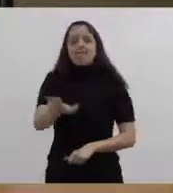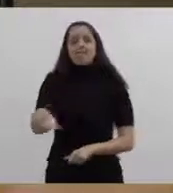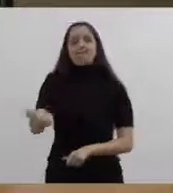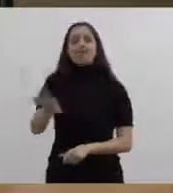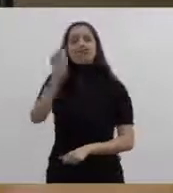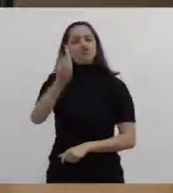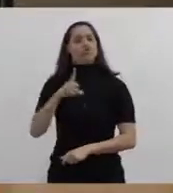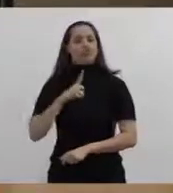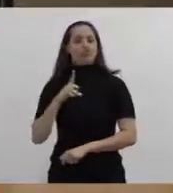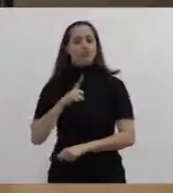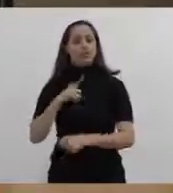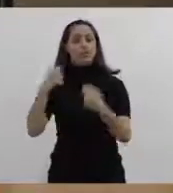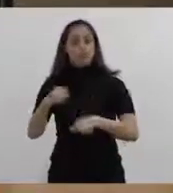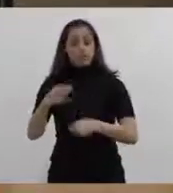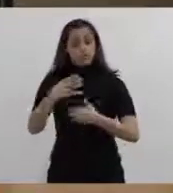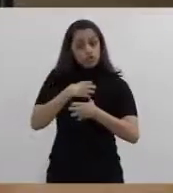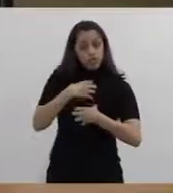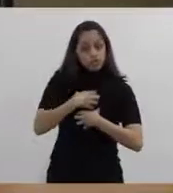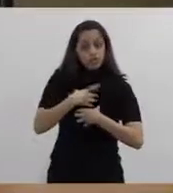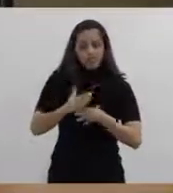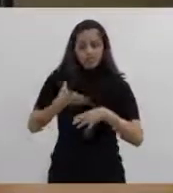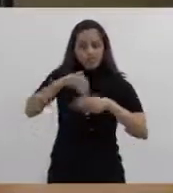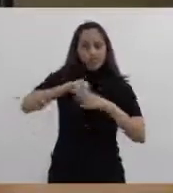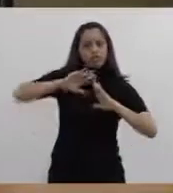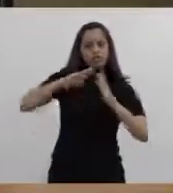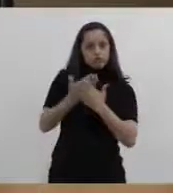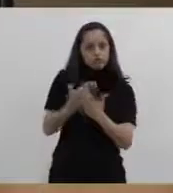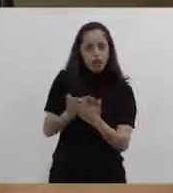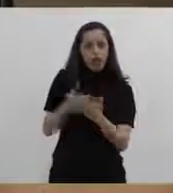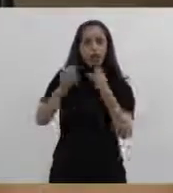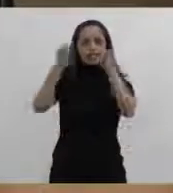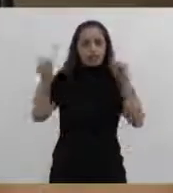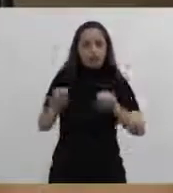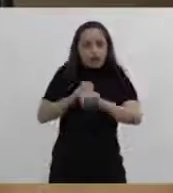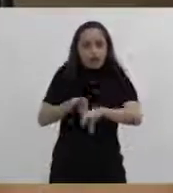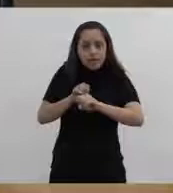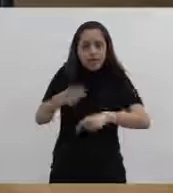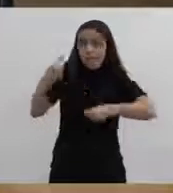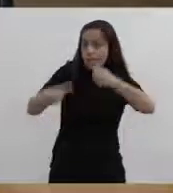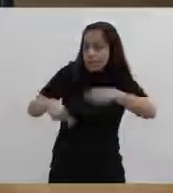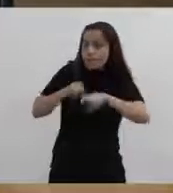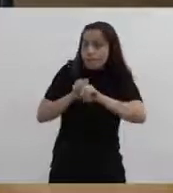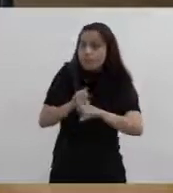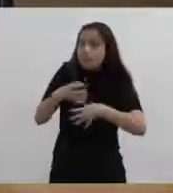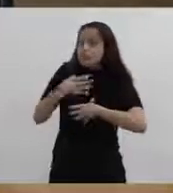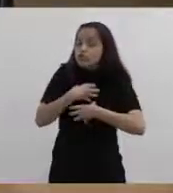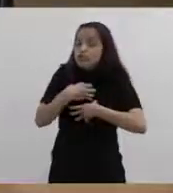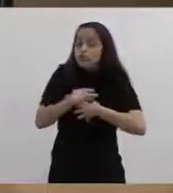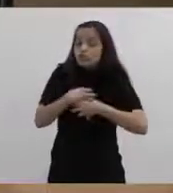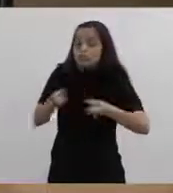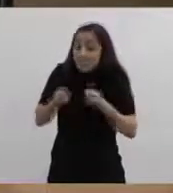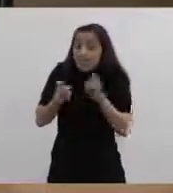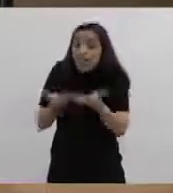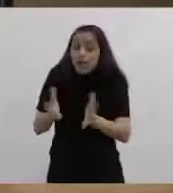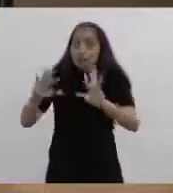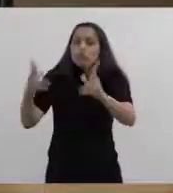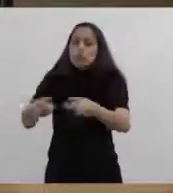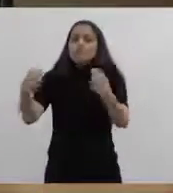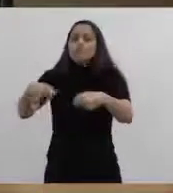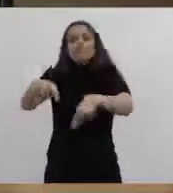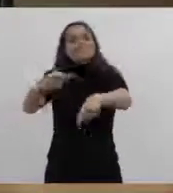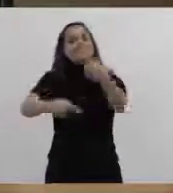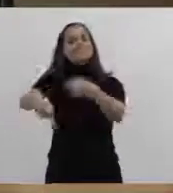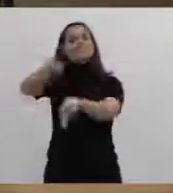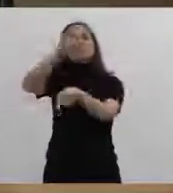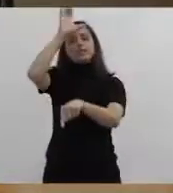O sujeito do direito é o aluno. Assim, você precisa fazer como instituição, como um sistema